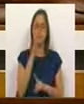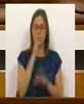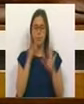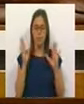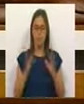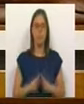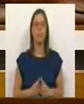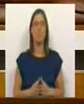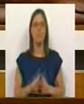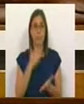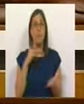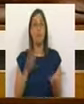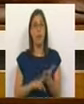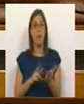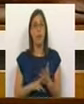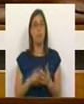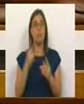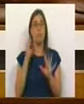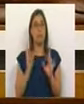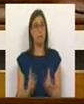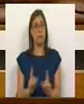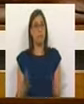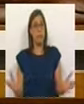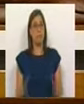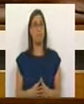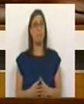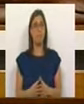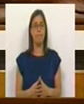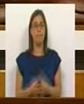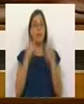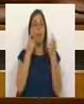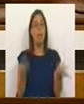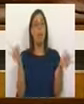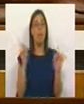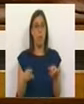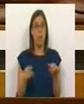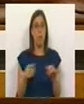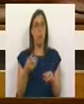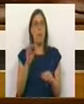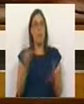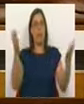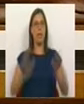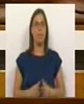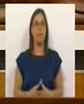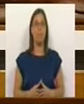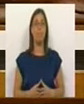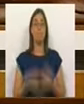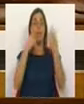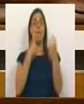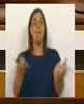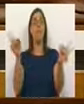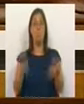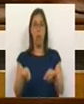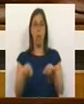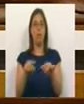senhores deputados, a realidade é só esta. Voltou o PS.